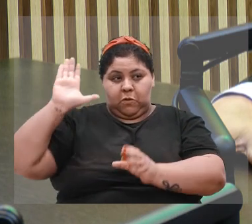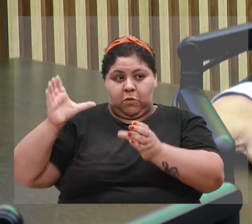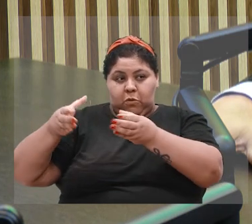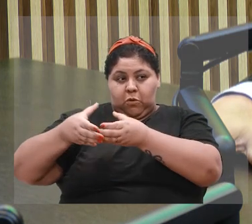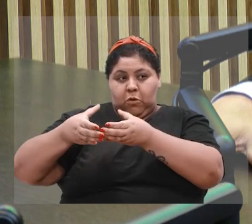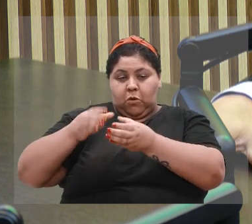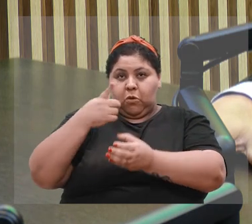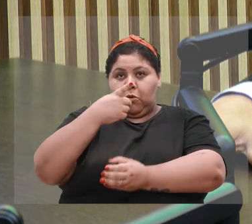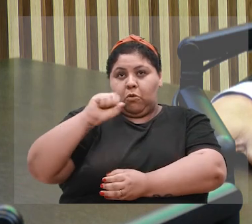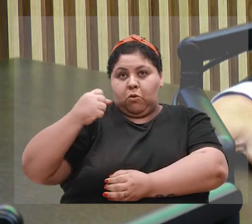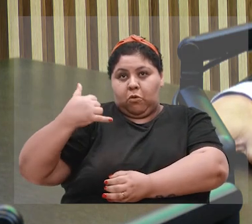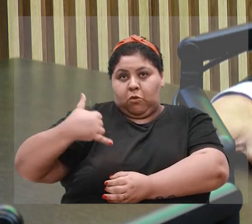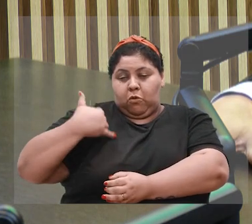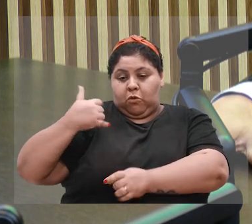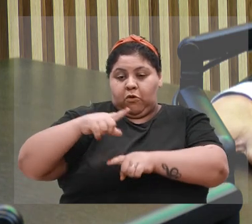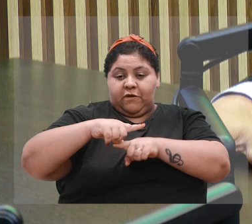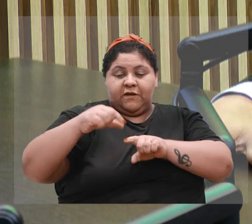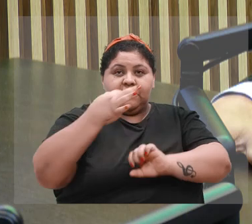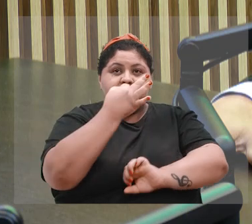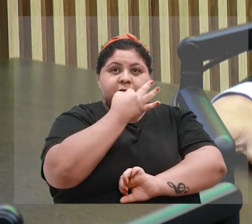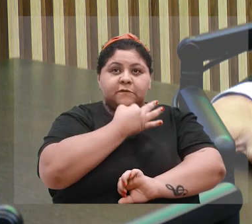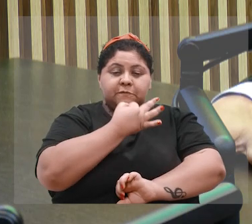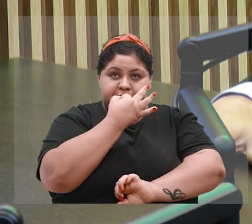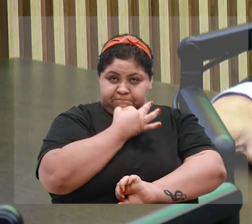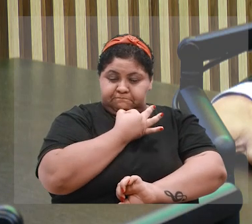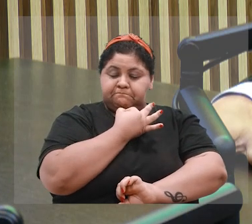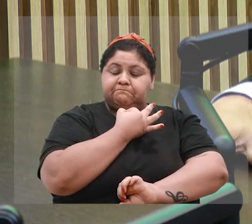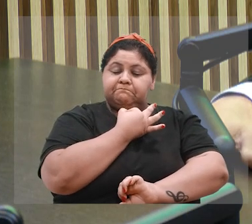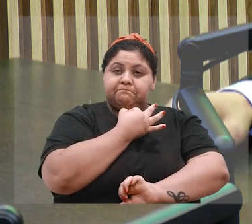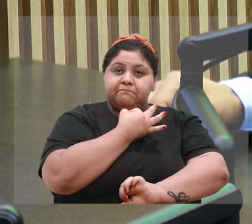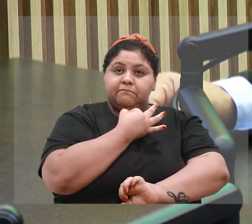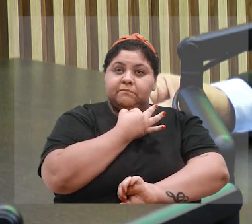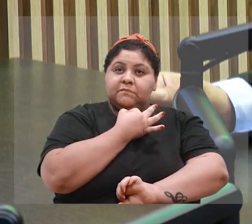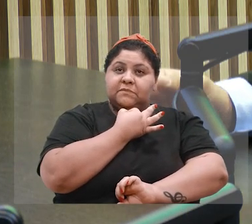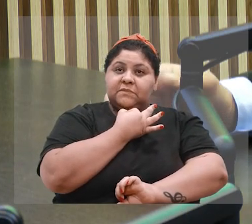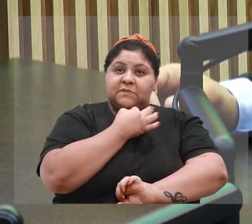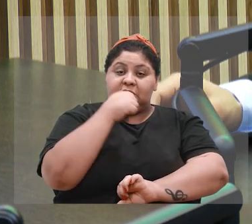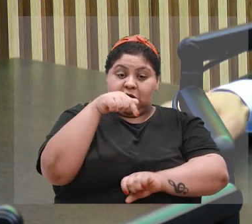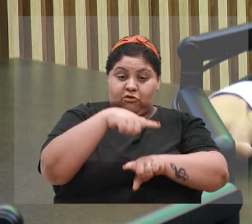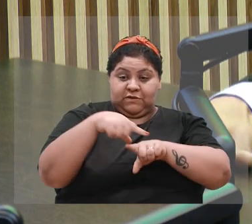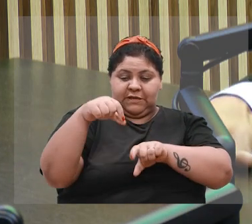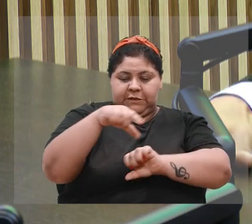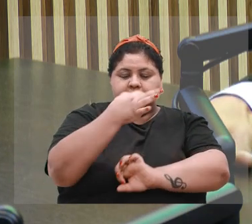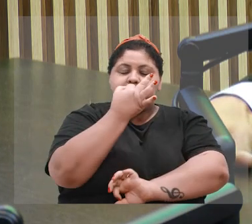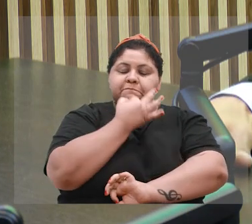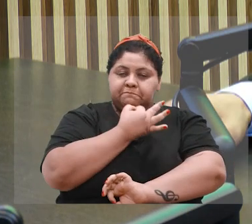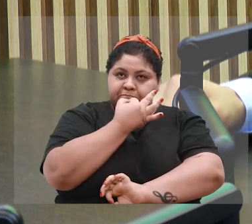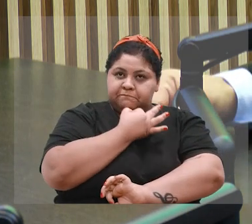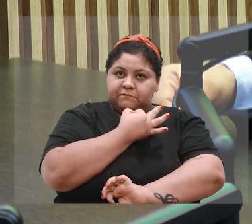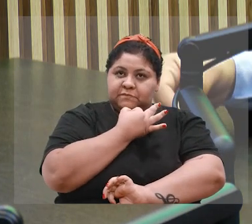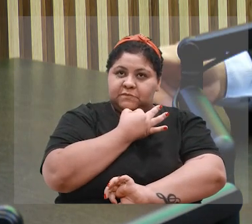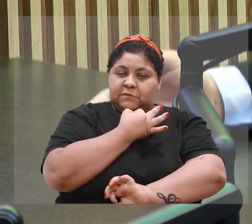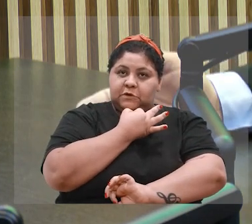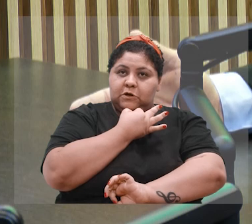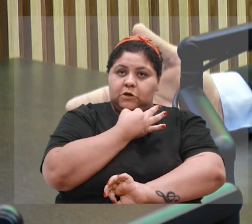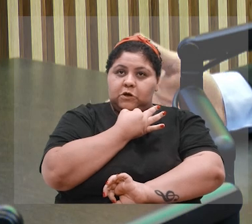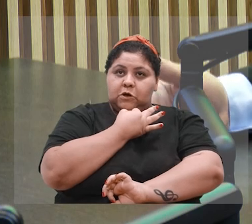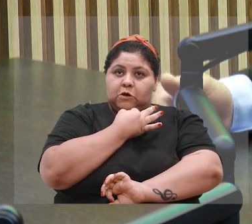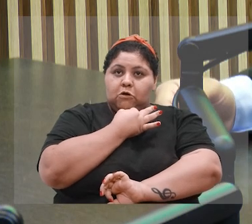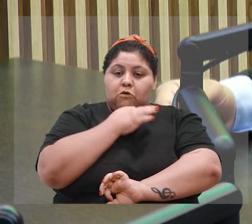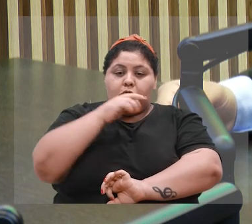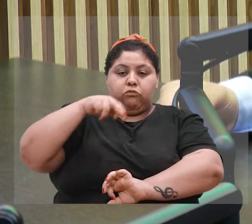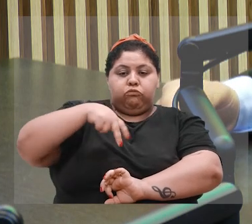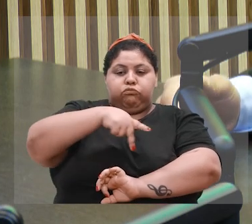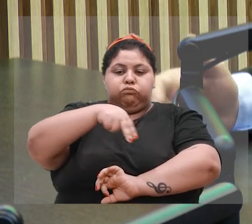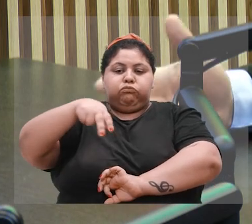com 18 anos. Saí de Caxias com essa idade, e desde quando eu saí aqui da cidade, por onde eu passava ao